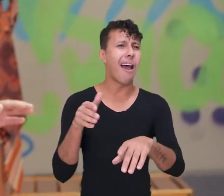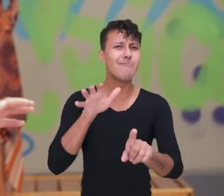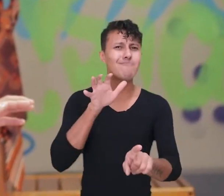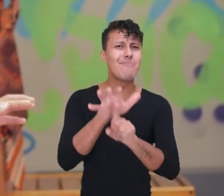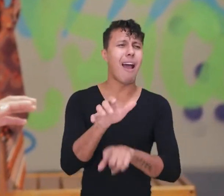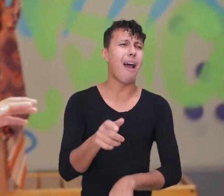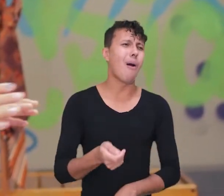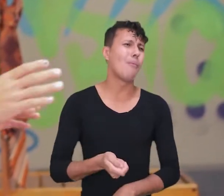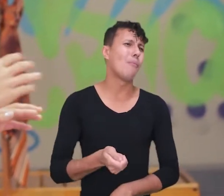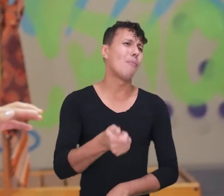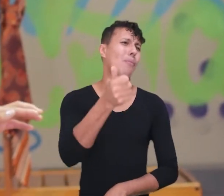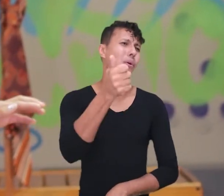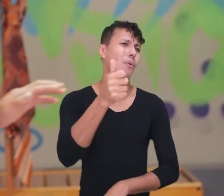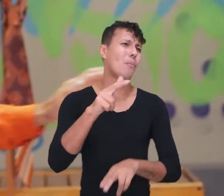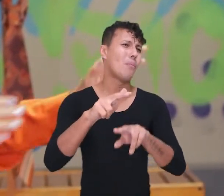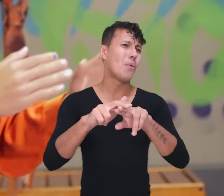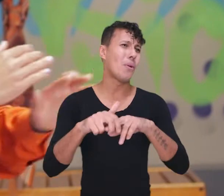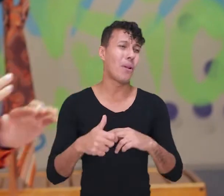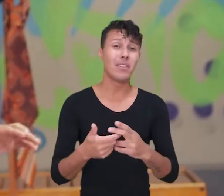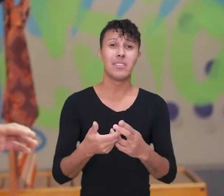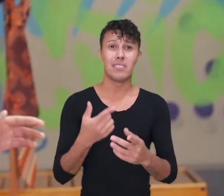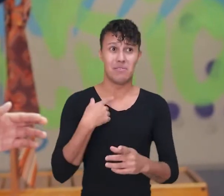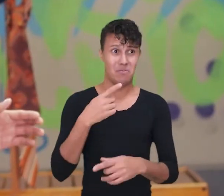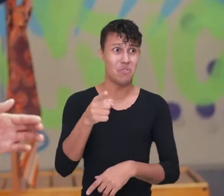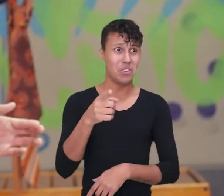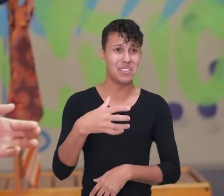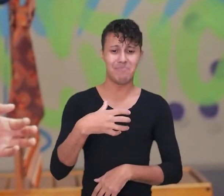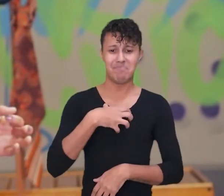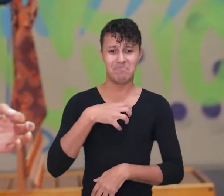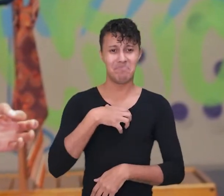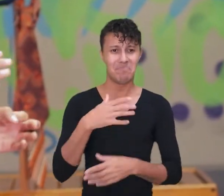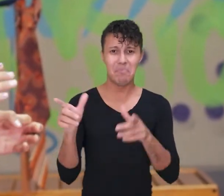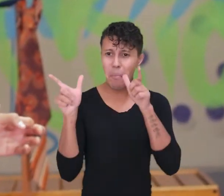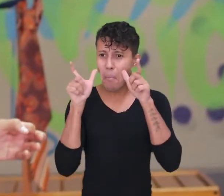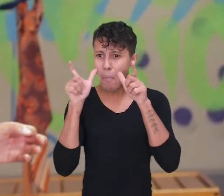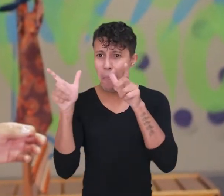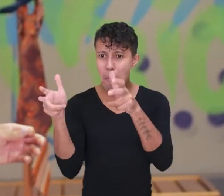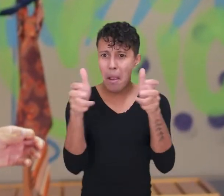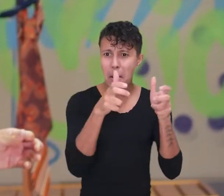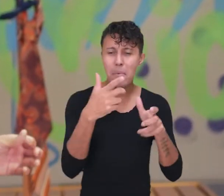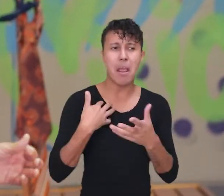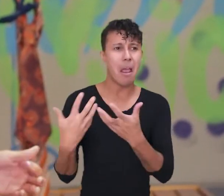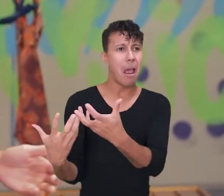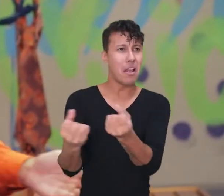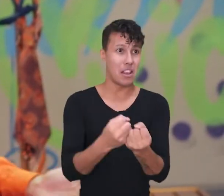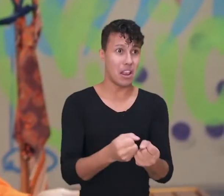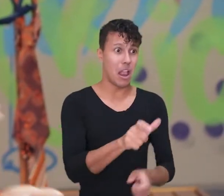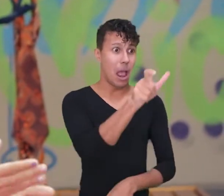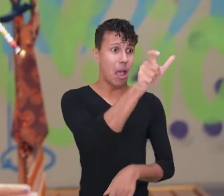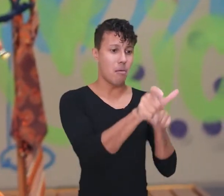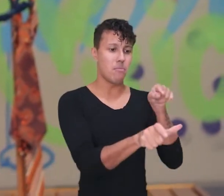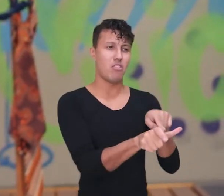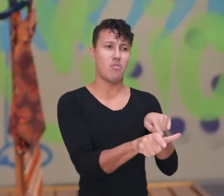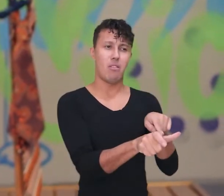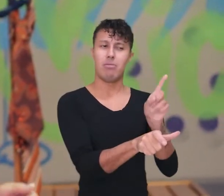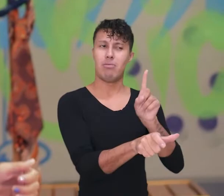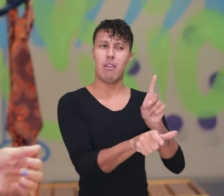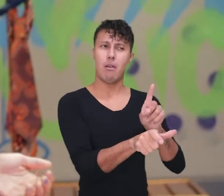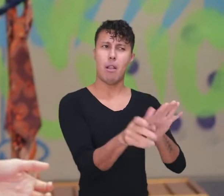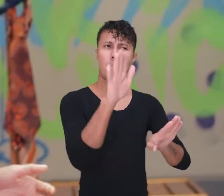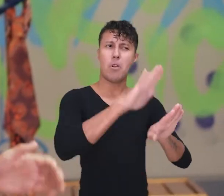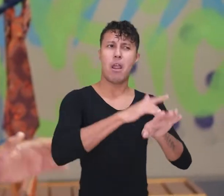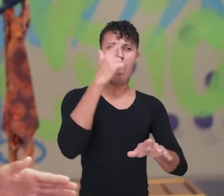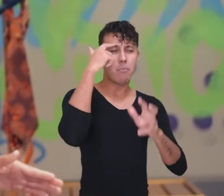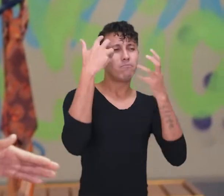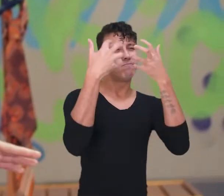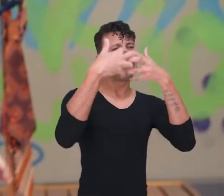tanto. Ele é mais uma questão de te colocar ali socialmente aceito, né? O modernista ele já